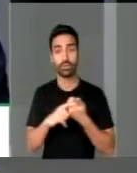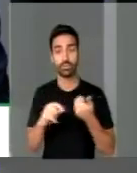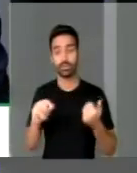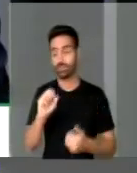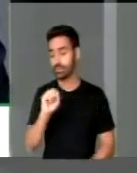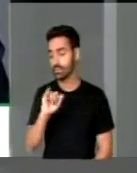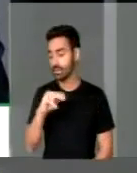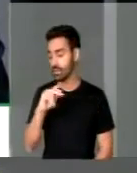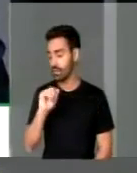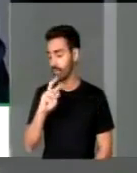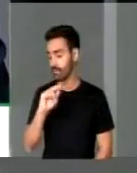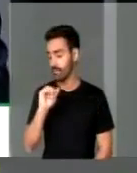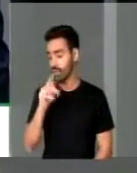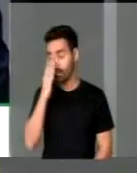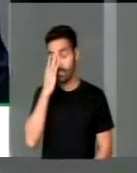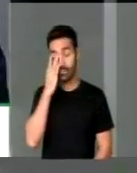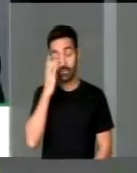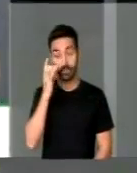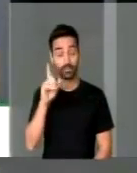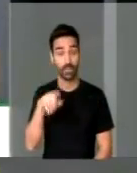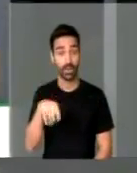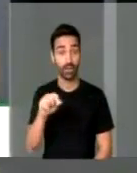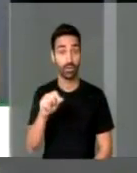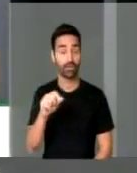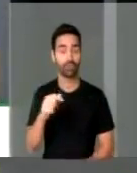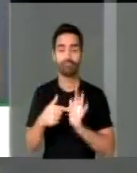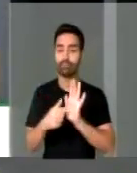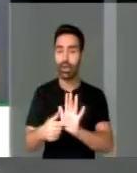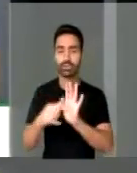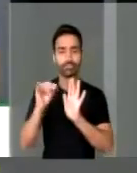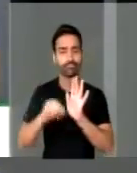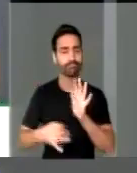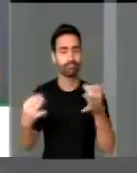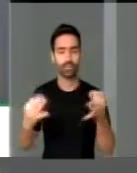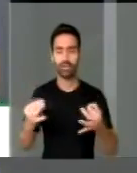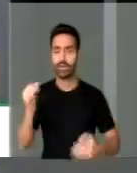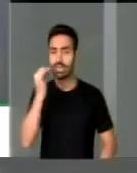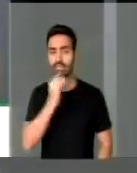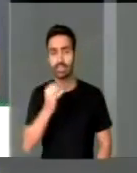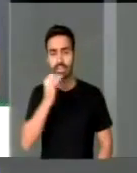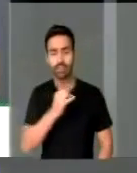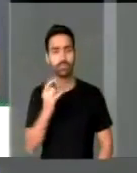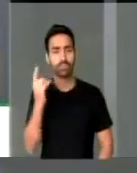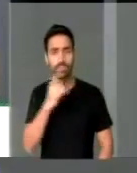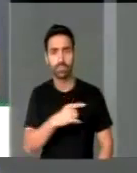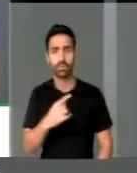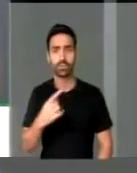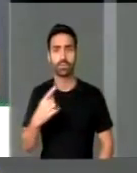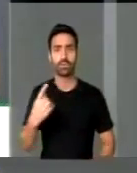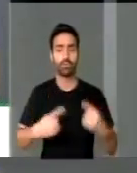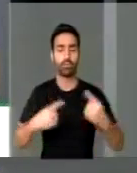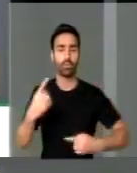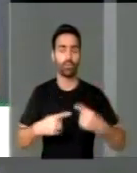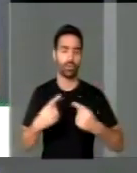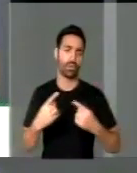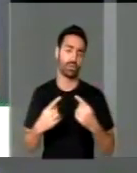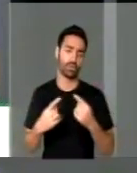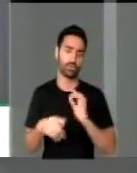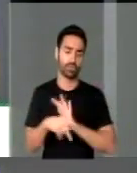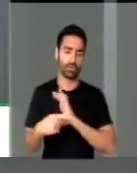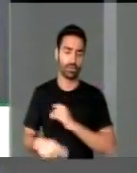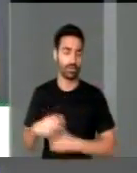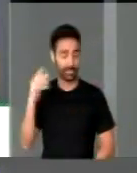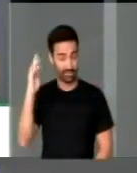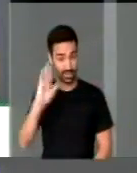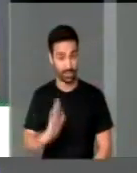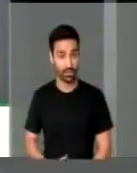falha a memória, é o maior exemplo de êxito da política de conteúdo local. O